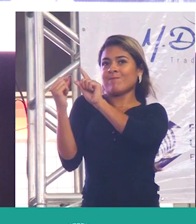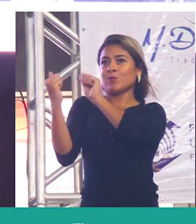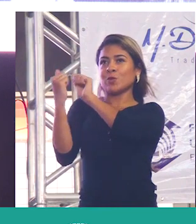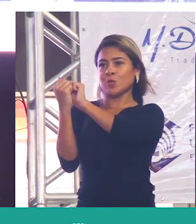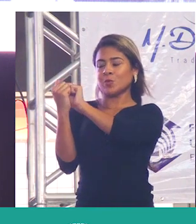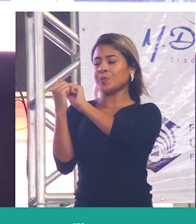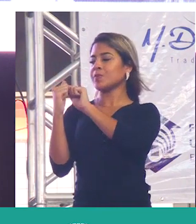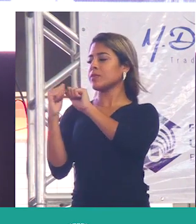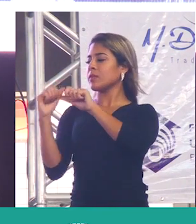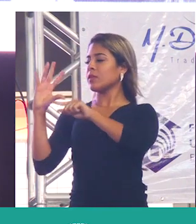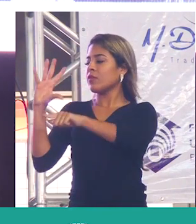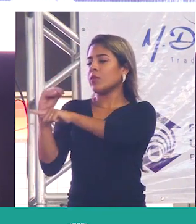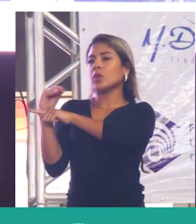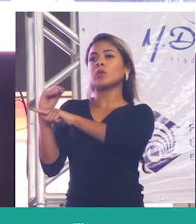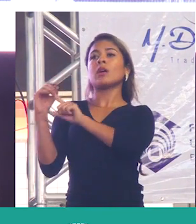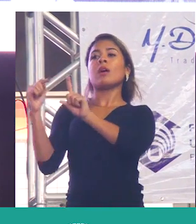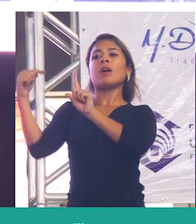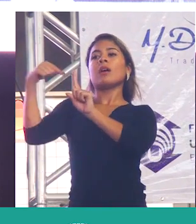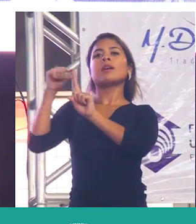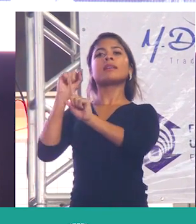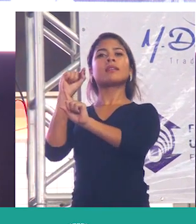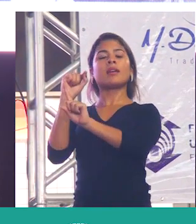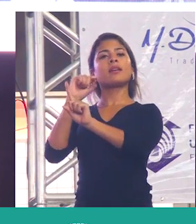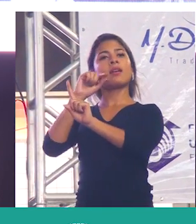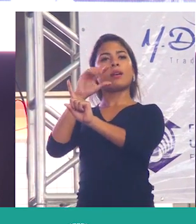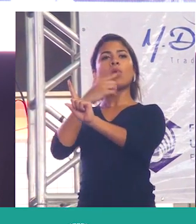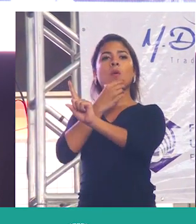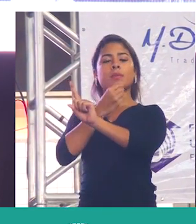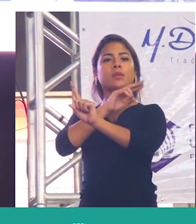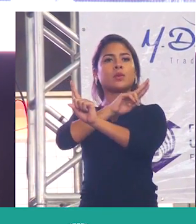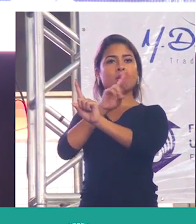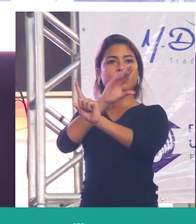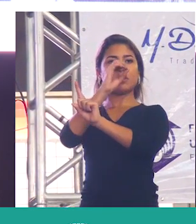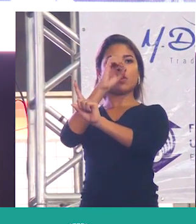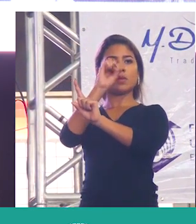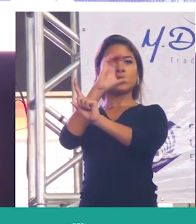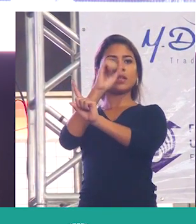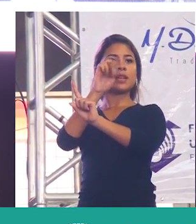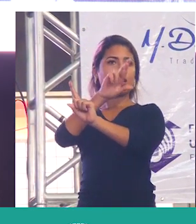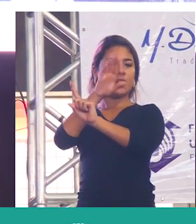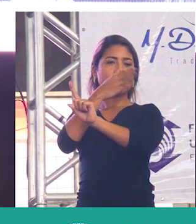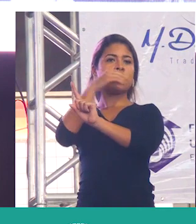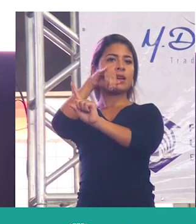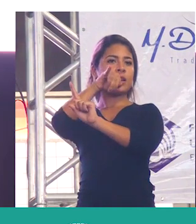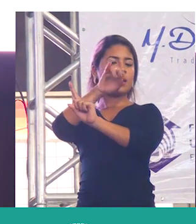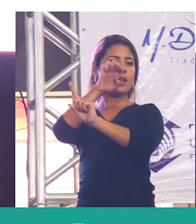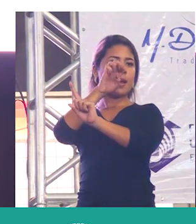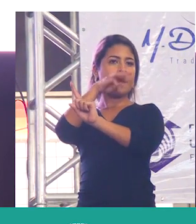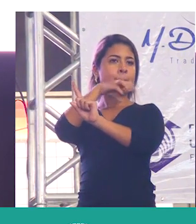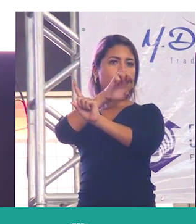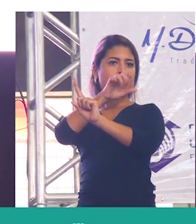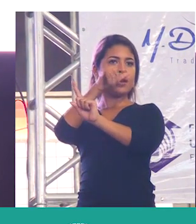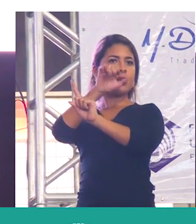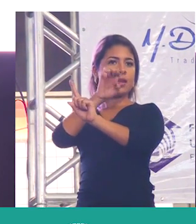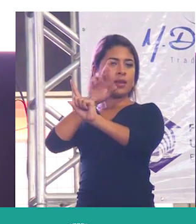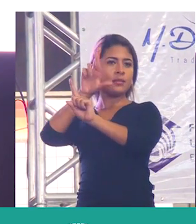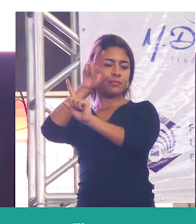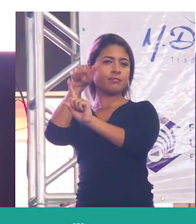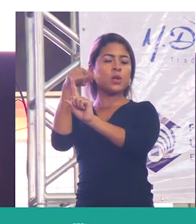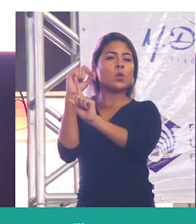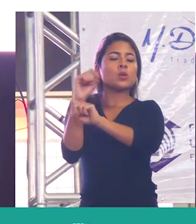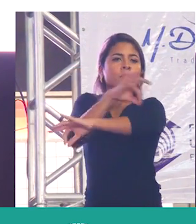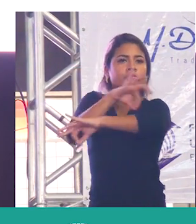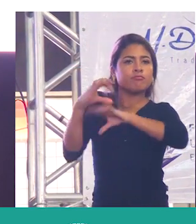slide é Oscar Niemeyer, que foi o arquiteto de Brasília ao lado de Lúcio Costa. E,